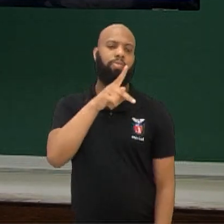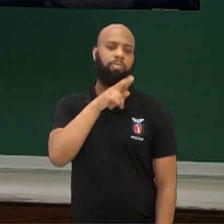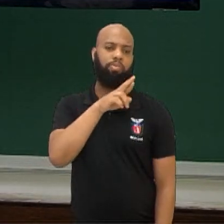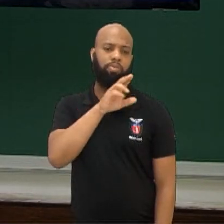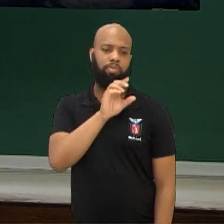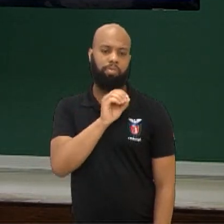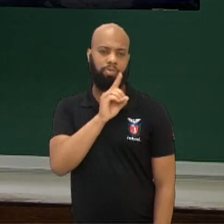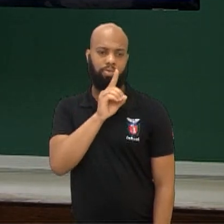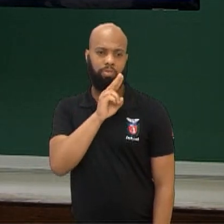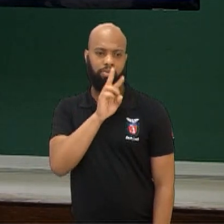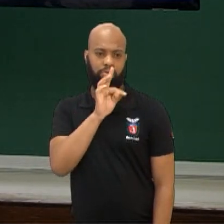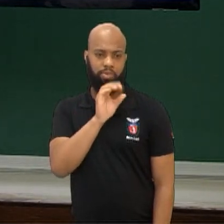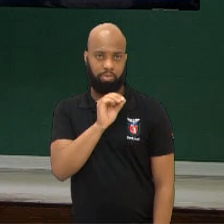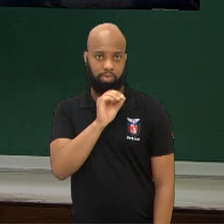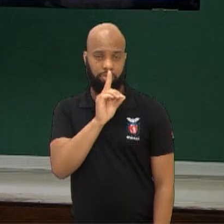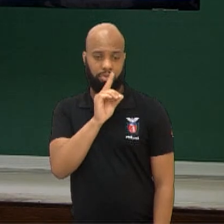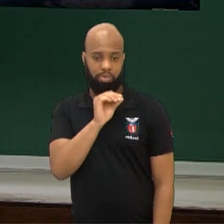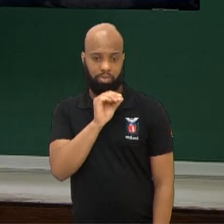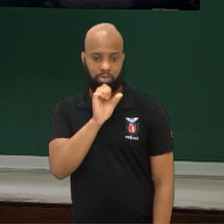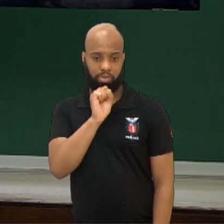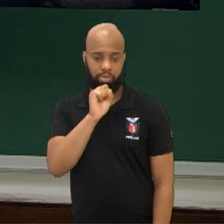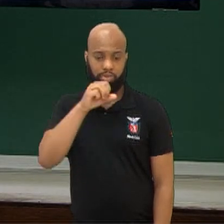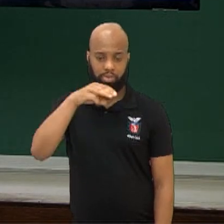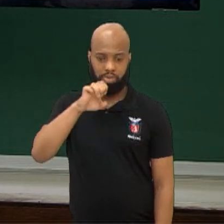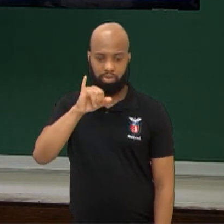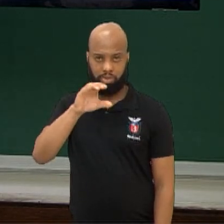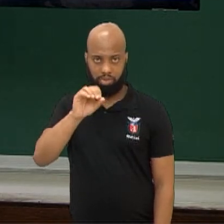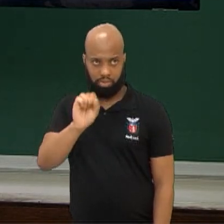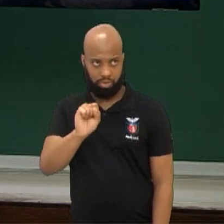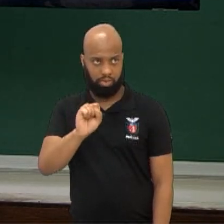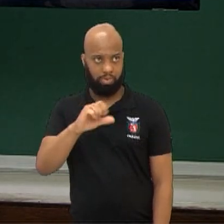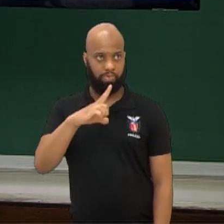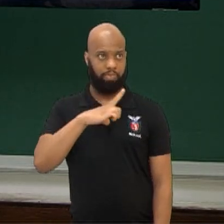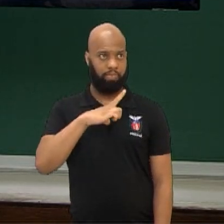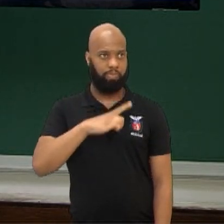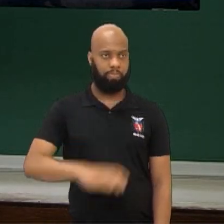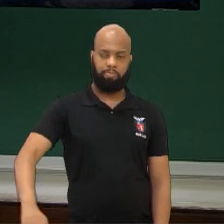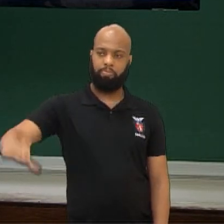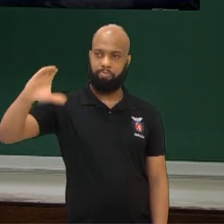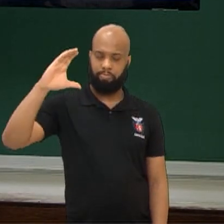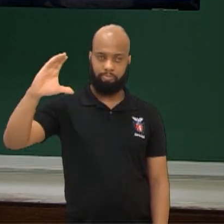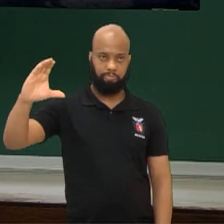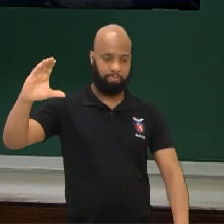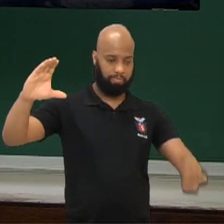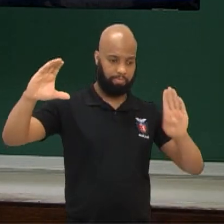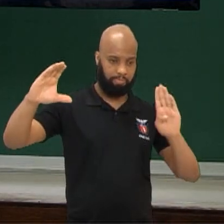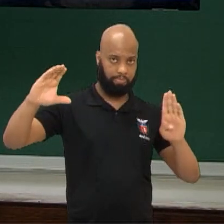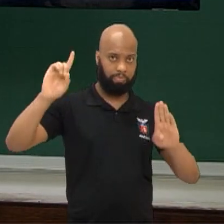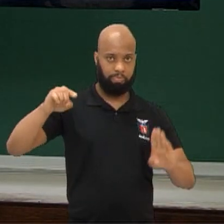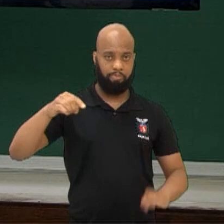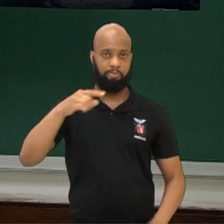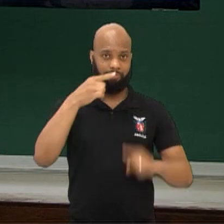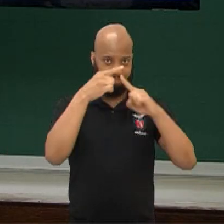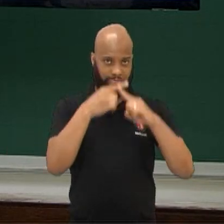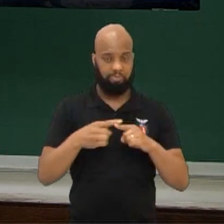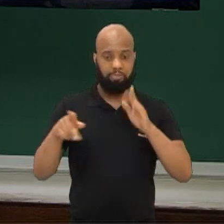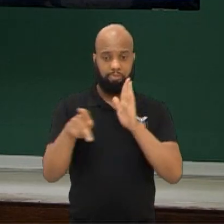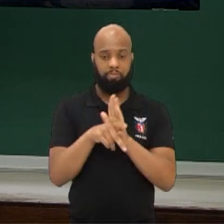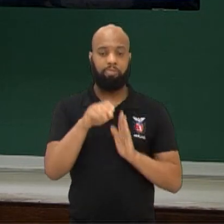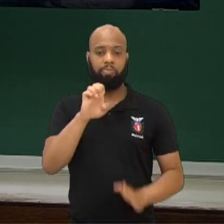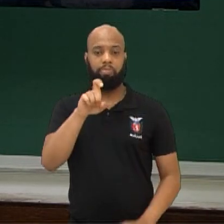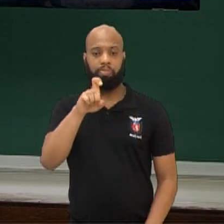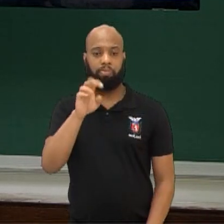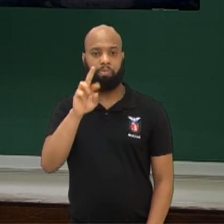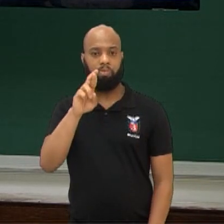meios. E o BC é chamado de produto dos extremos. Tá?